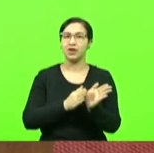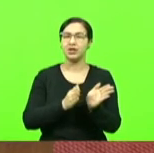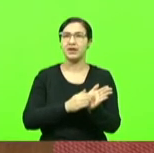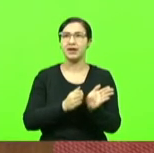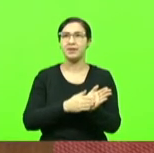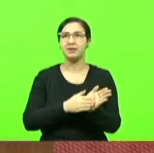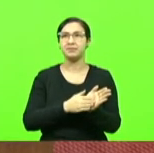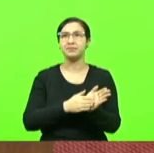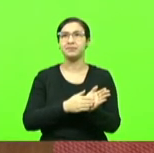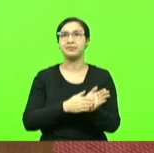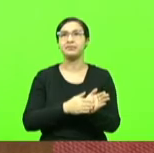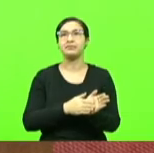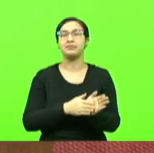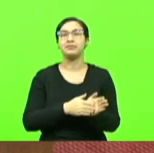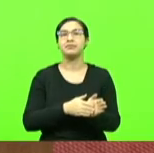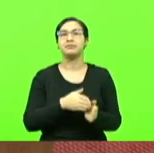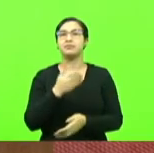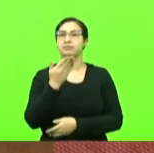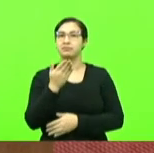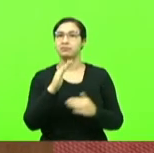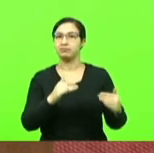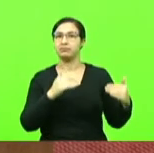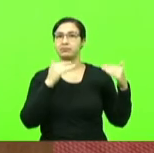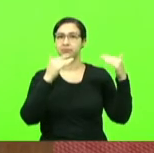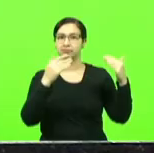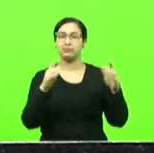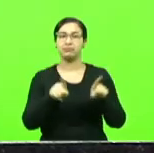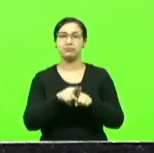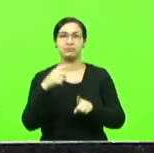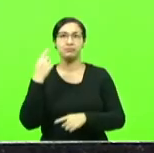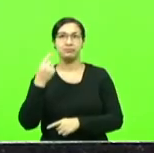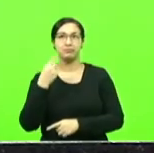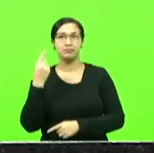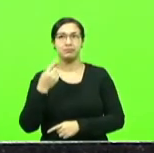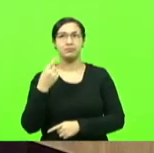eleição, a Vossa Excelência também ao deputado Parisotto.